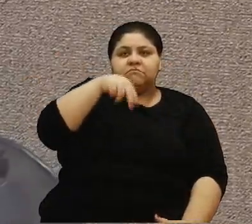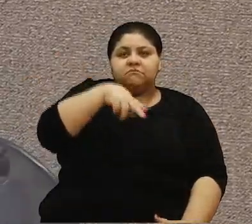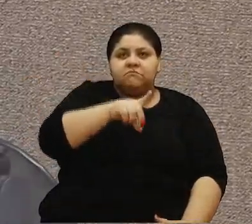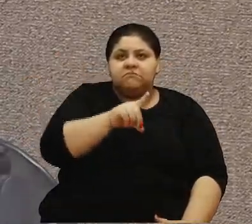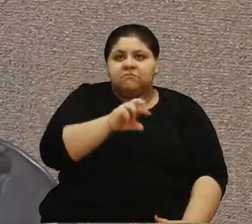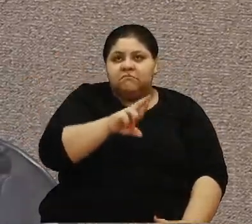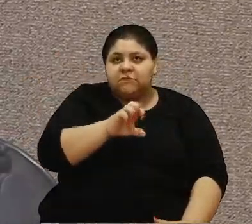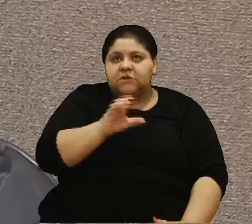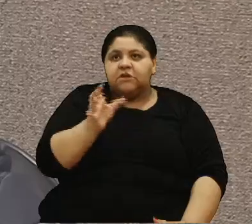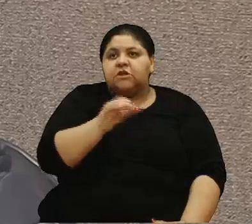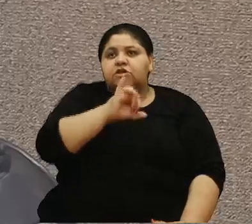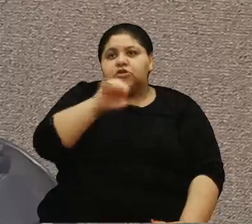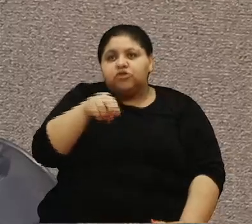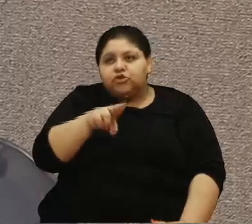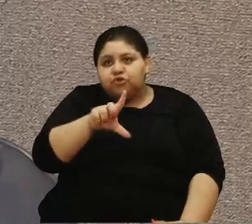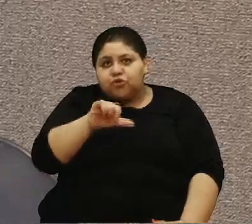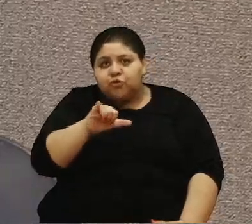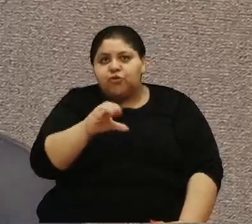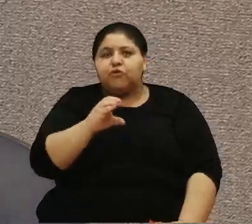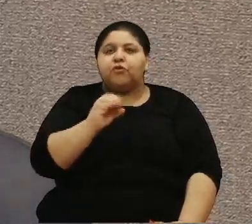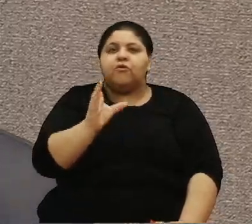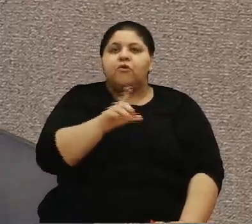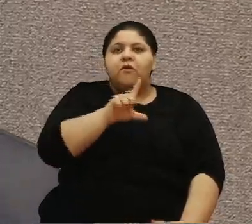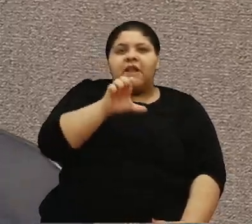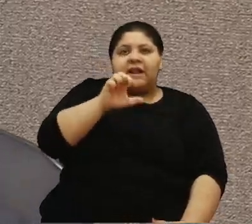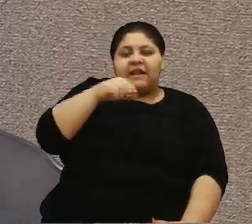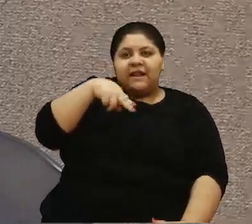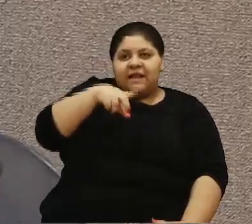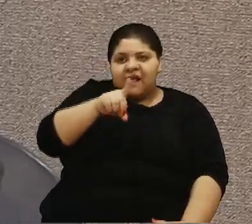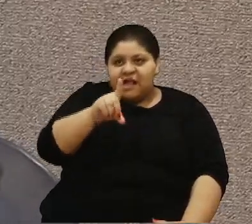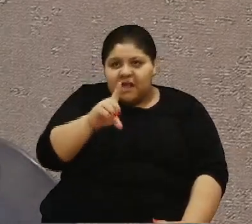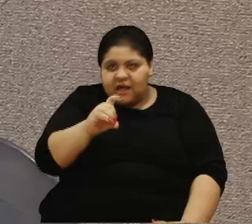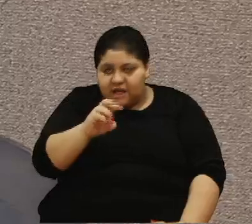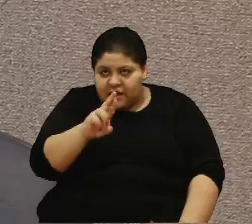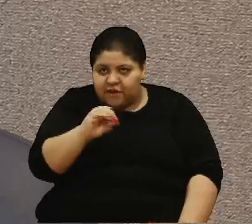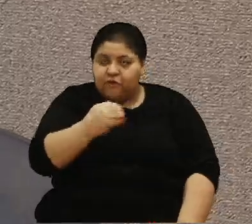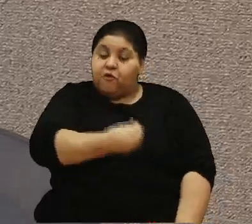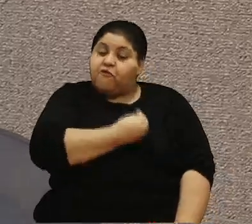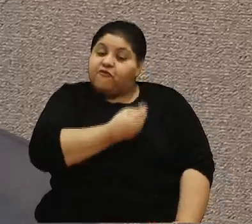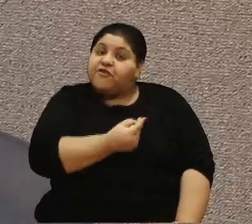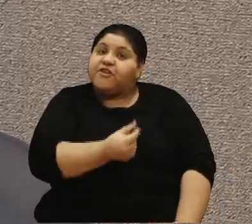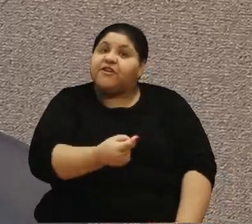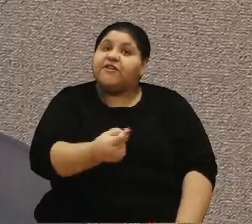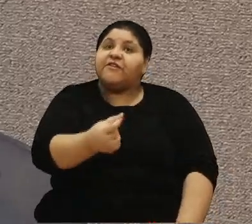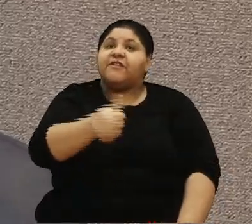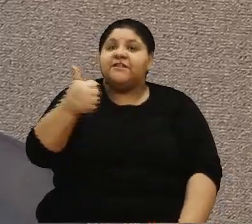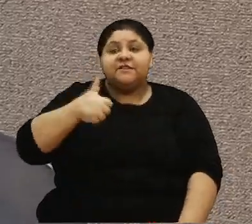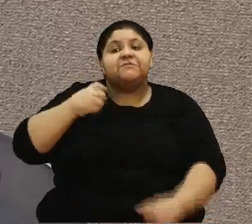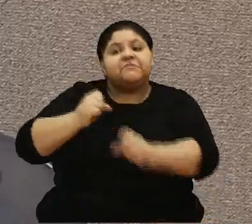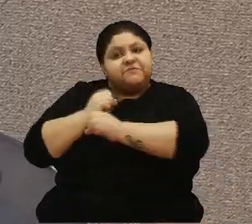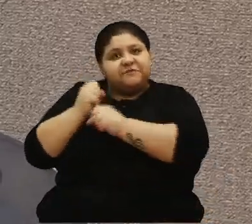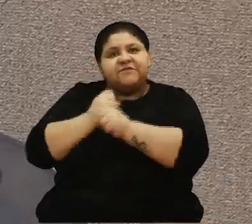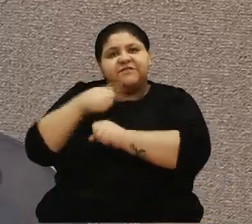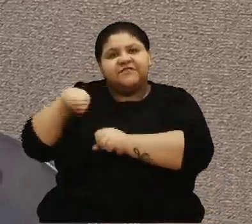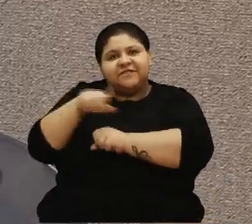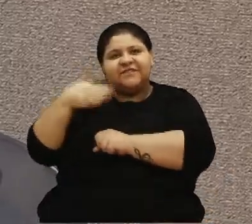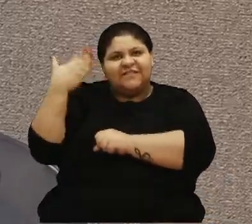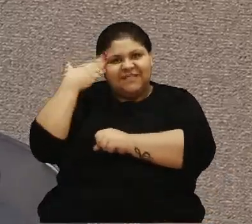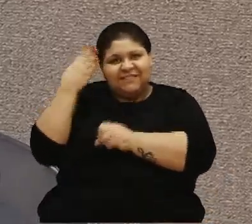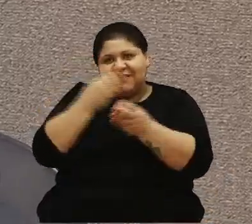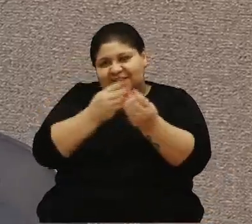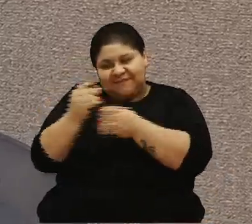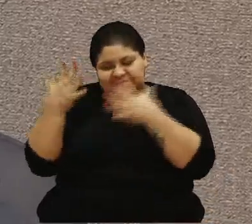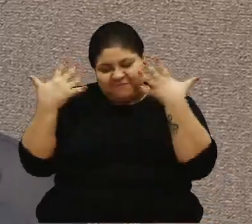Leandro. Vida longa a esse espaço. Muito obrigada pelo convite. Foi uma alegria estar com vocês na comemoração desse primeiro ano, que a gente sabe que é o primeiro de